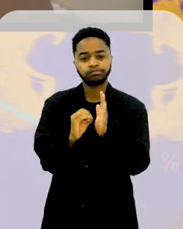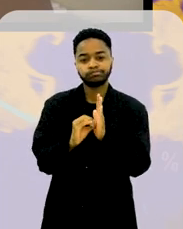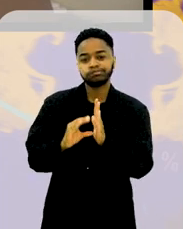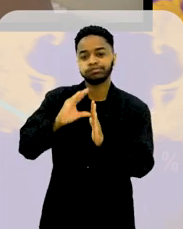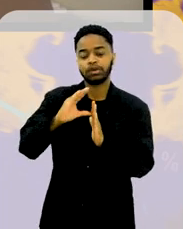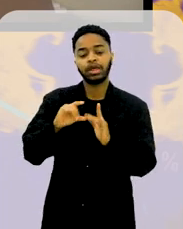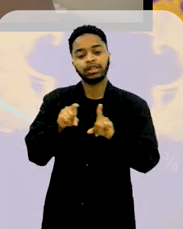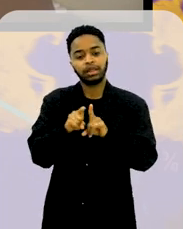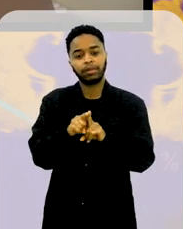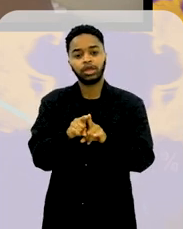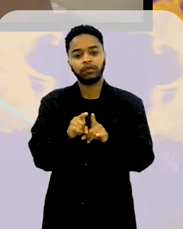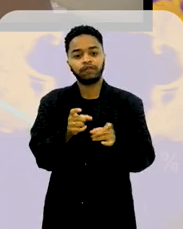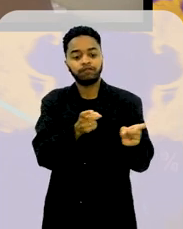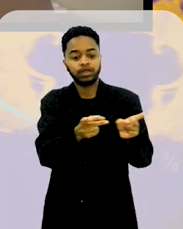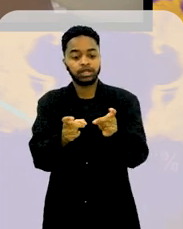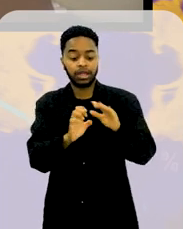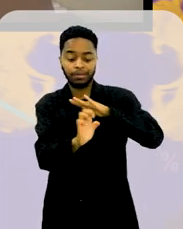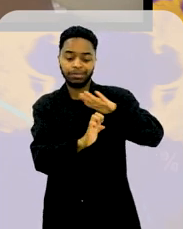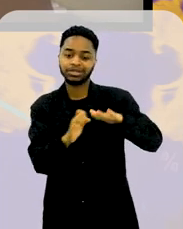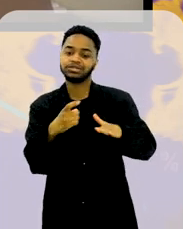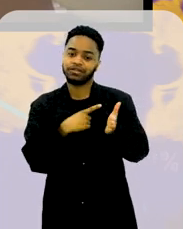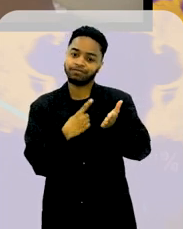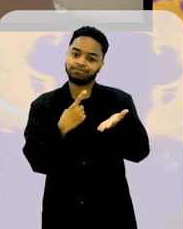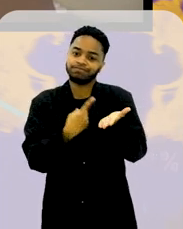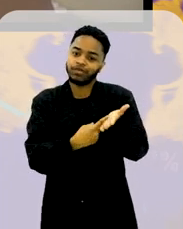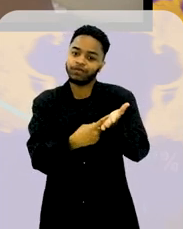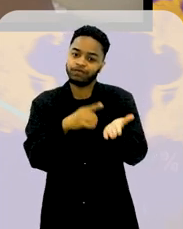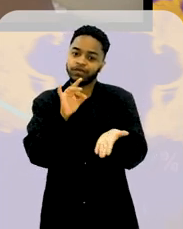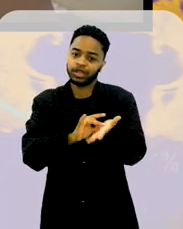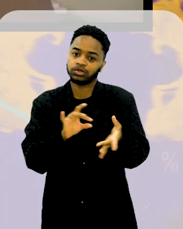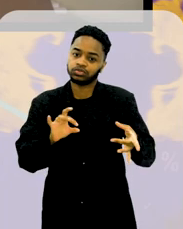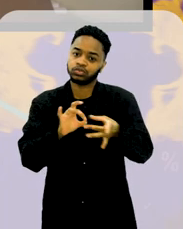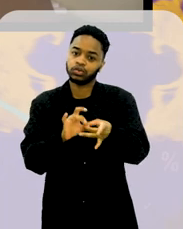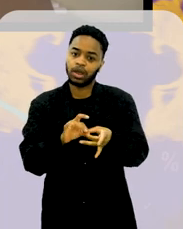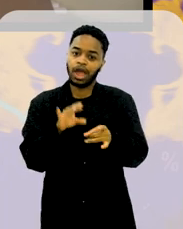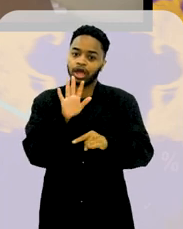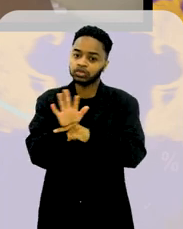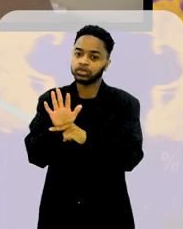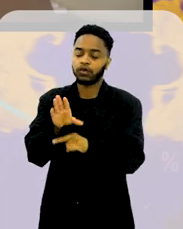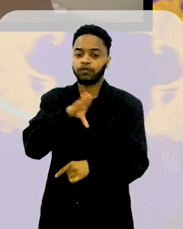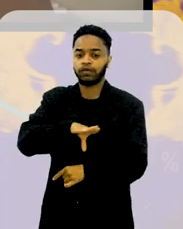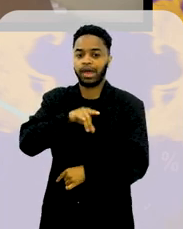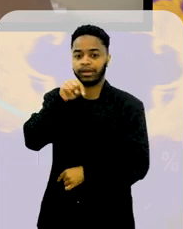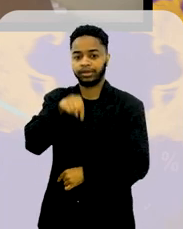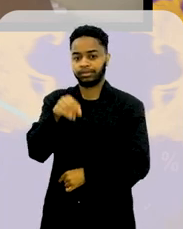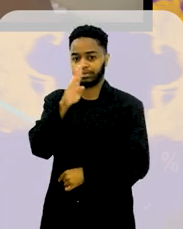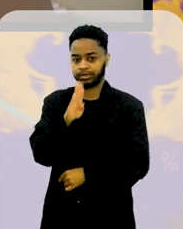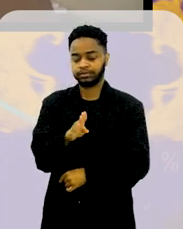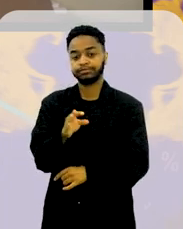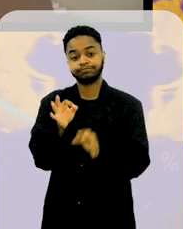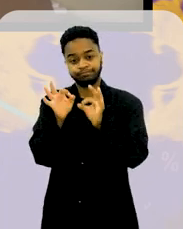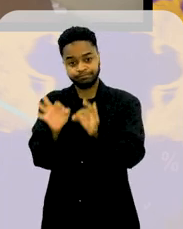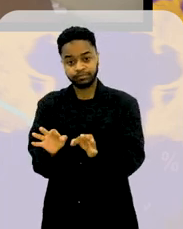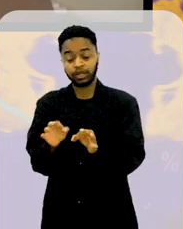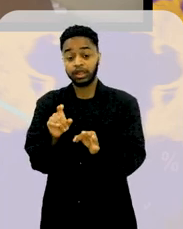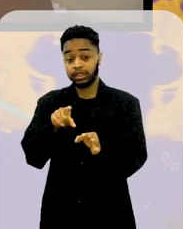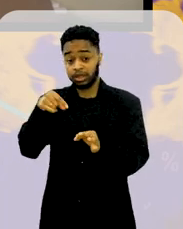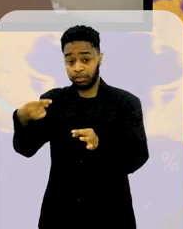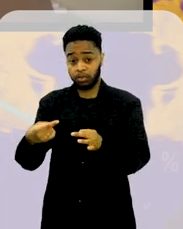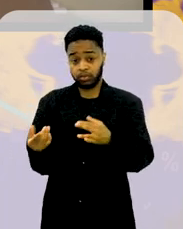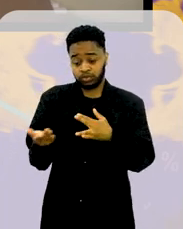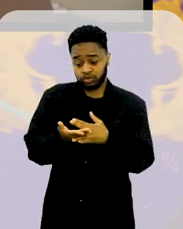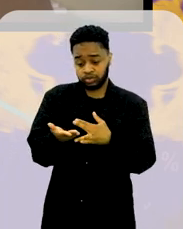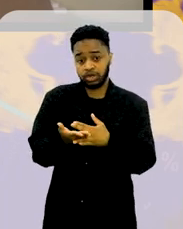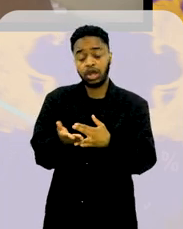estivessem muito mais comprometidas perdão e a causa realmente do Vasco da Gama aqui no Brasil com certeza na